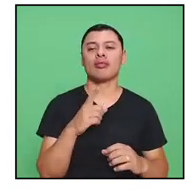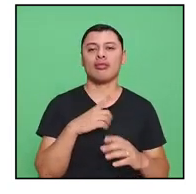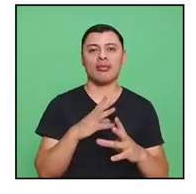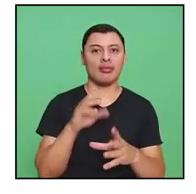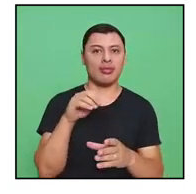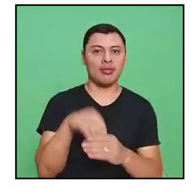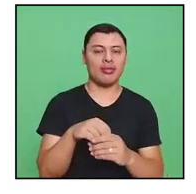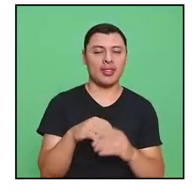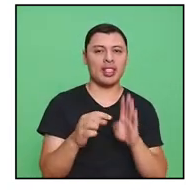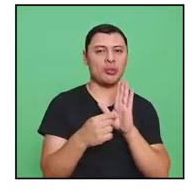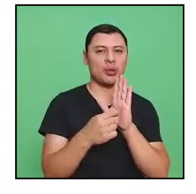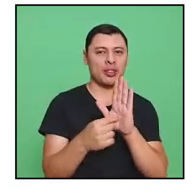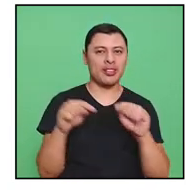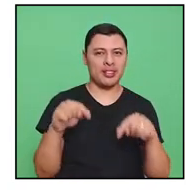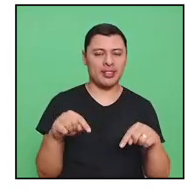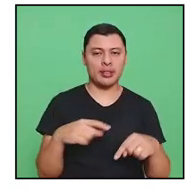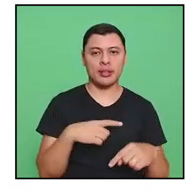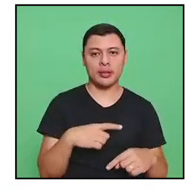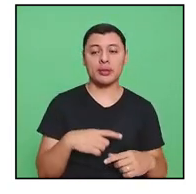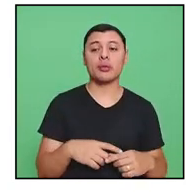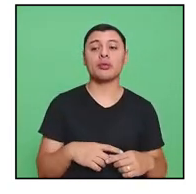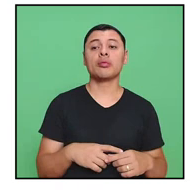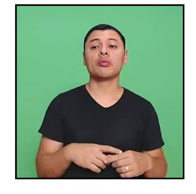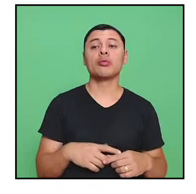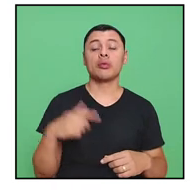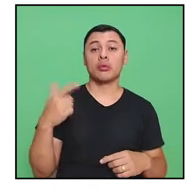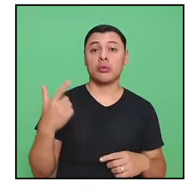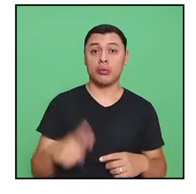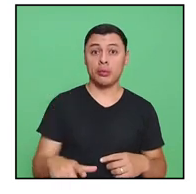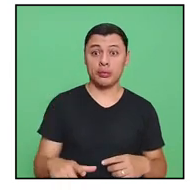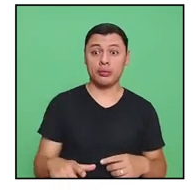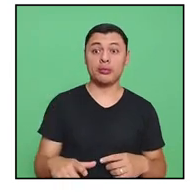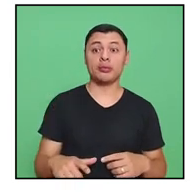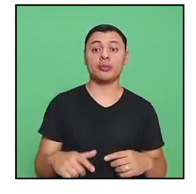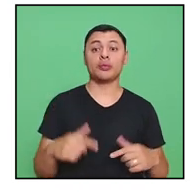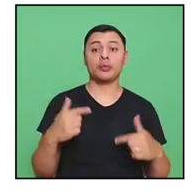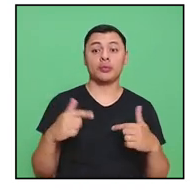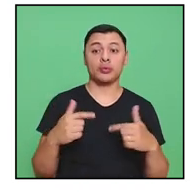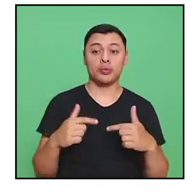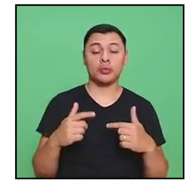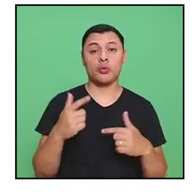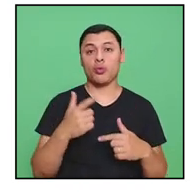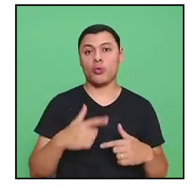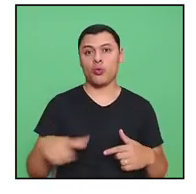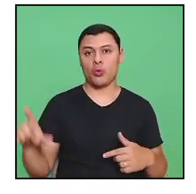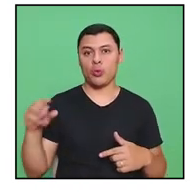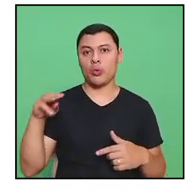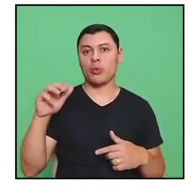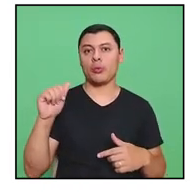né? Aí eu vou passar também pro trabalho de Ana Matheus Abade, que é um convite, na